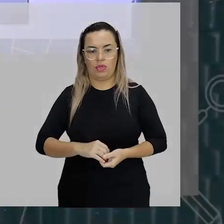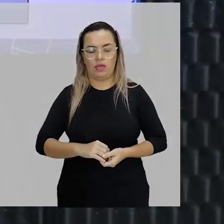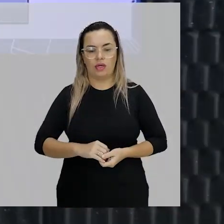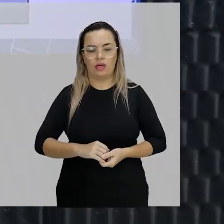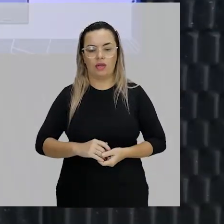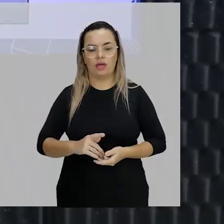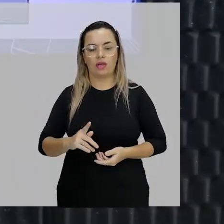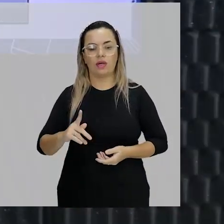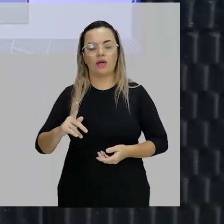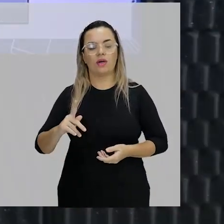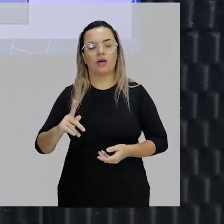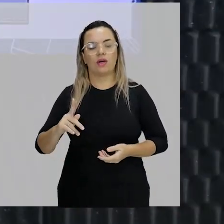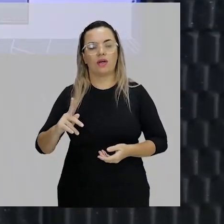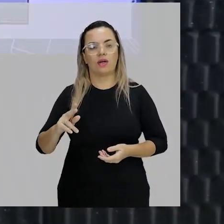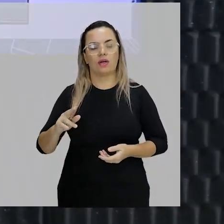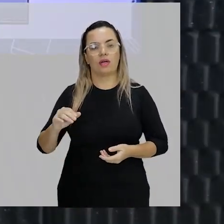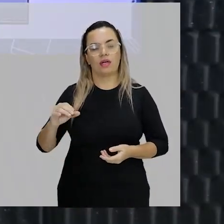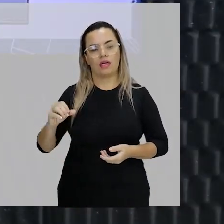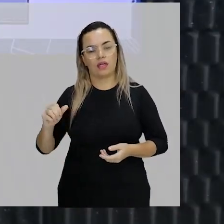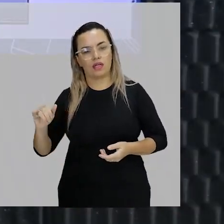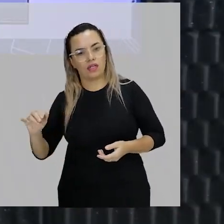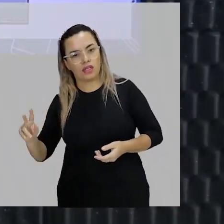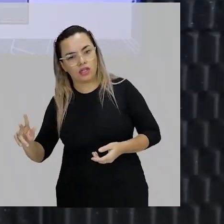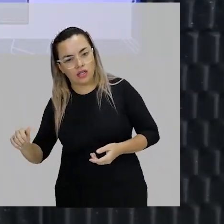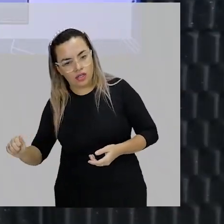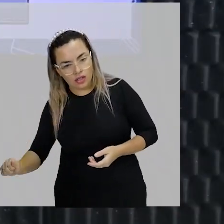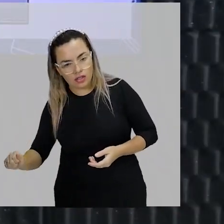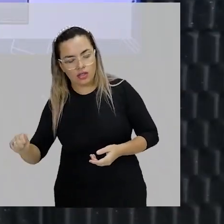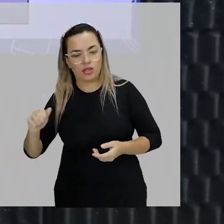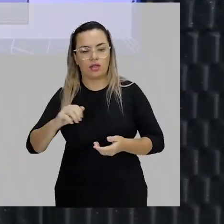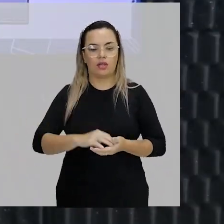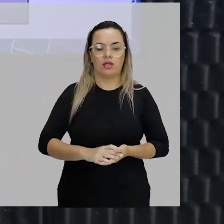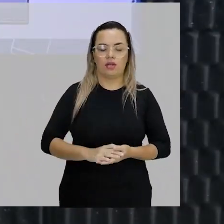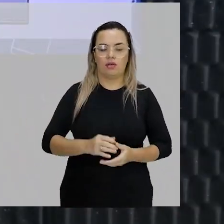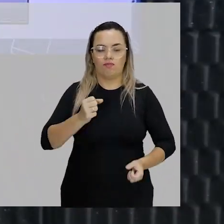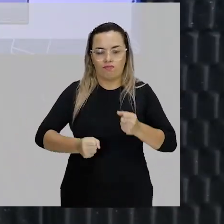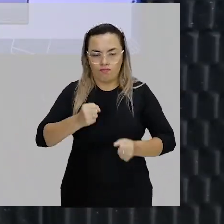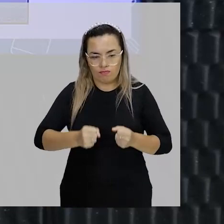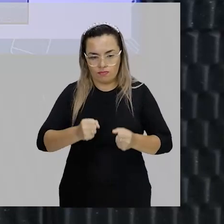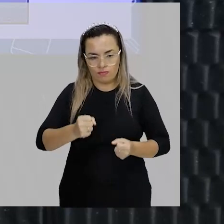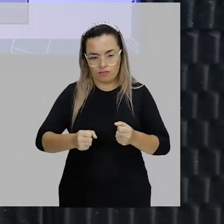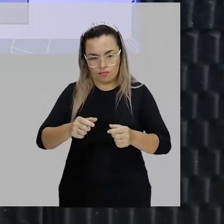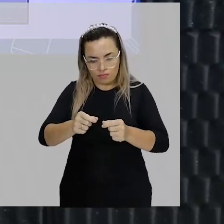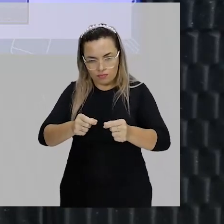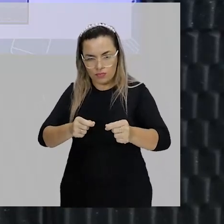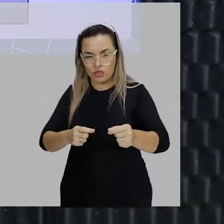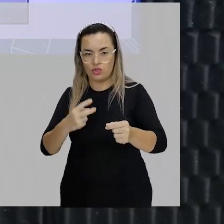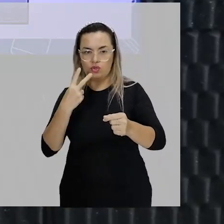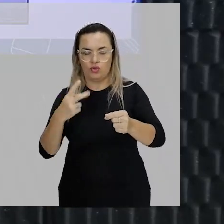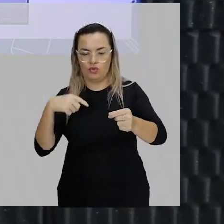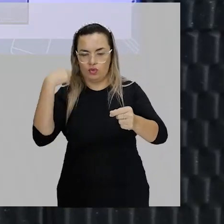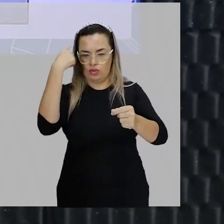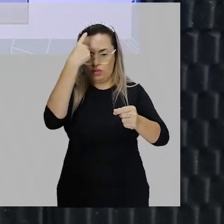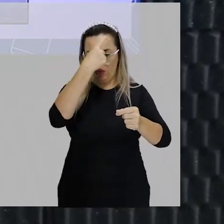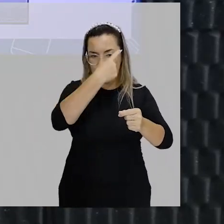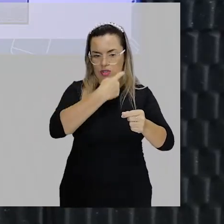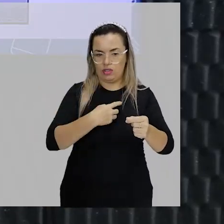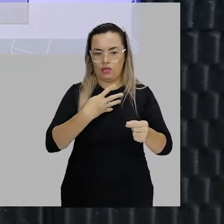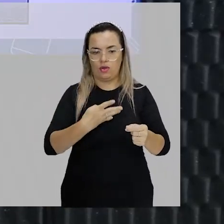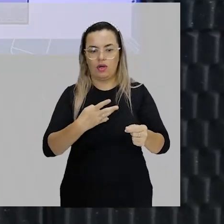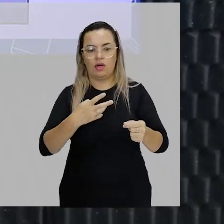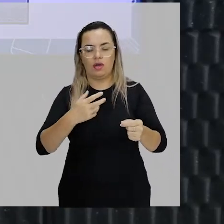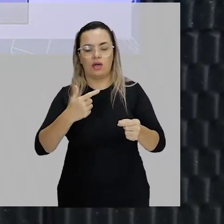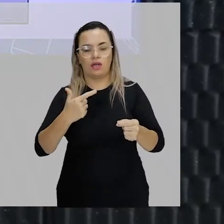Kipchoge. Ele já percorreu essa distância abaixo de 2 horas, correu 42 quilômetros abaixo de 2 horas.